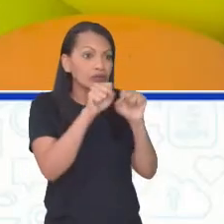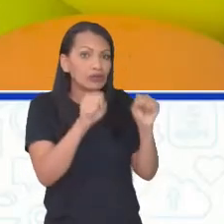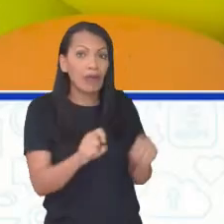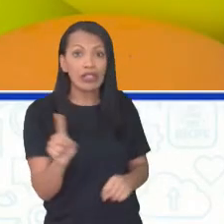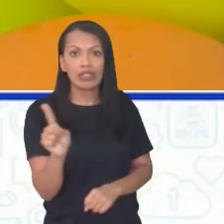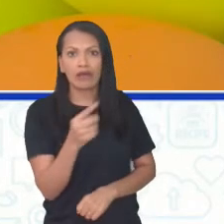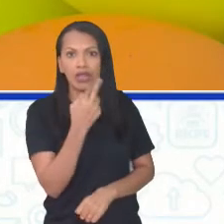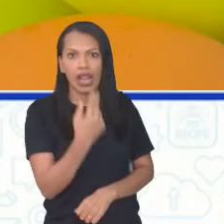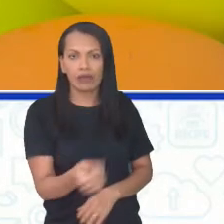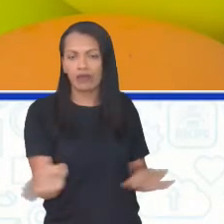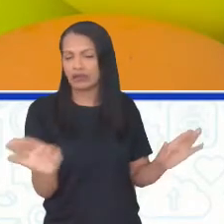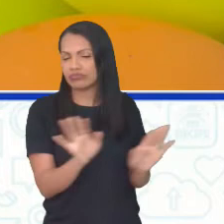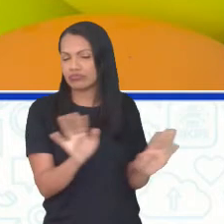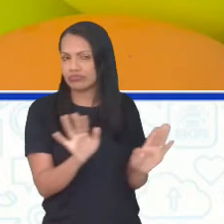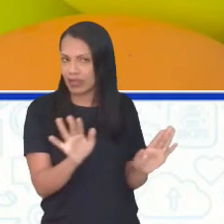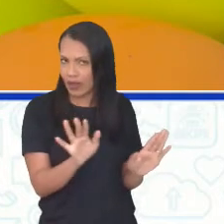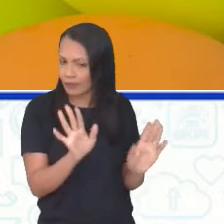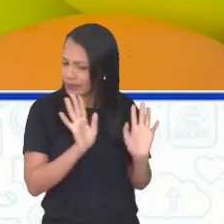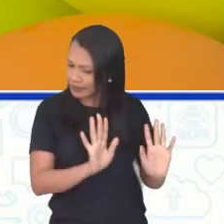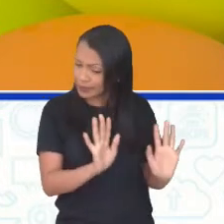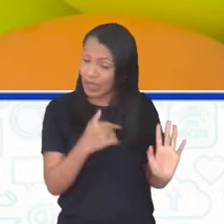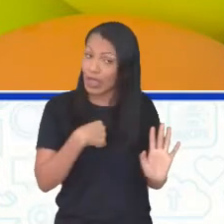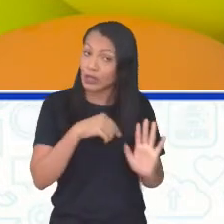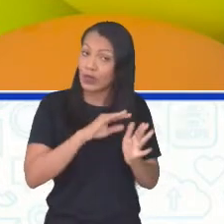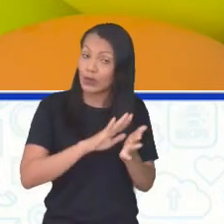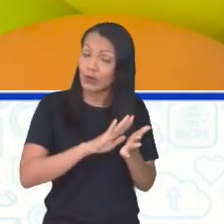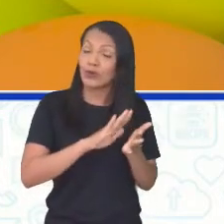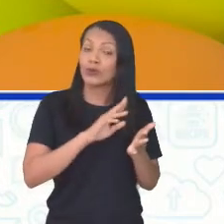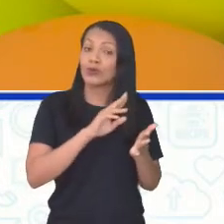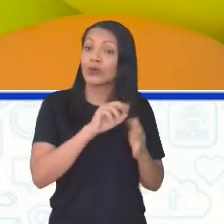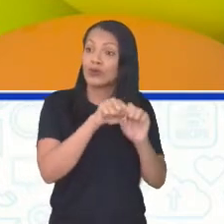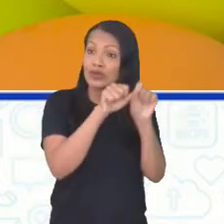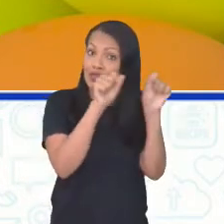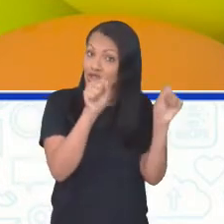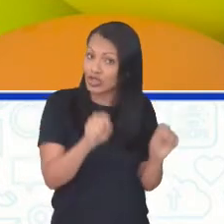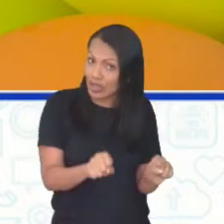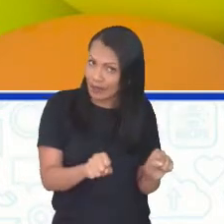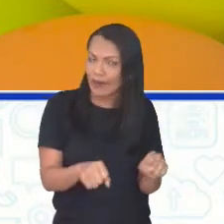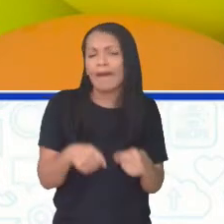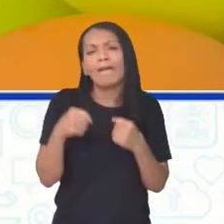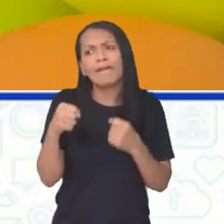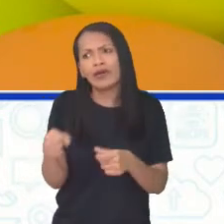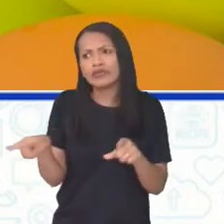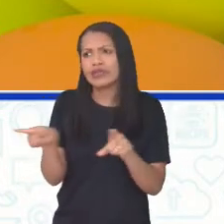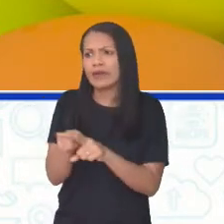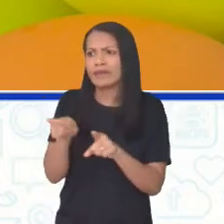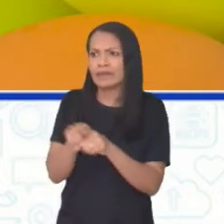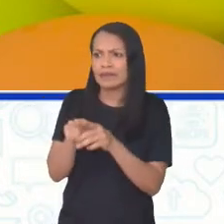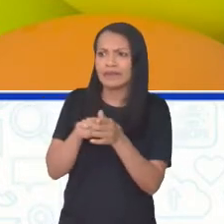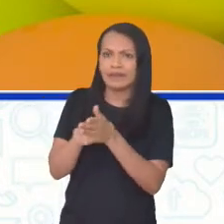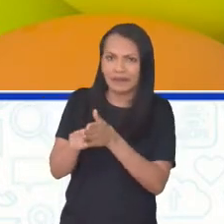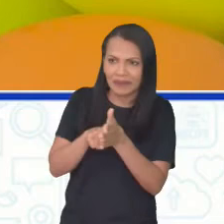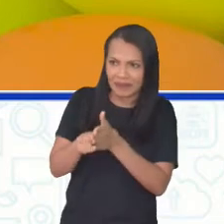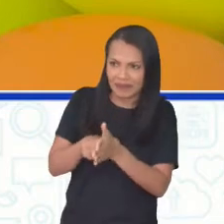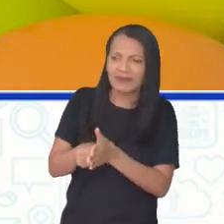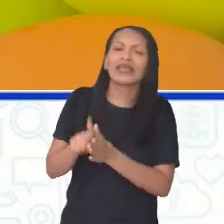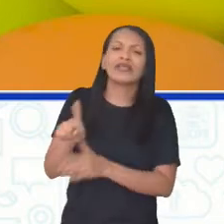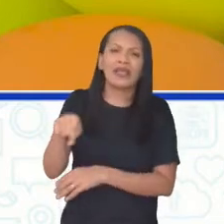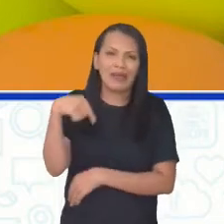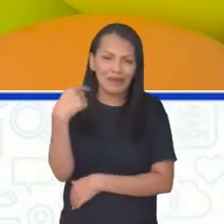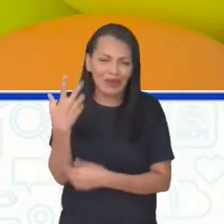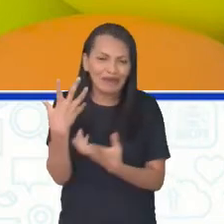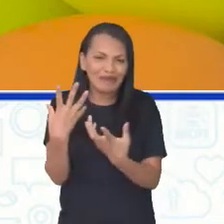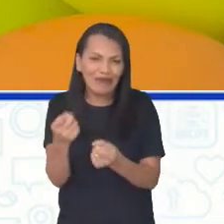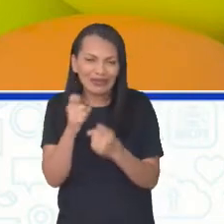Ah, entendi. A gente pode chamar isso, né? A gente pode também investigar. Qualquer coisa a gente volta a debater o tema,